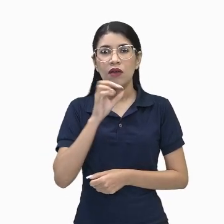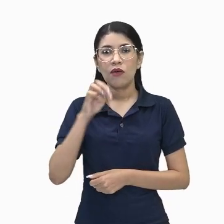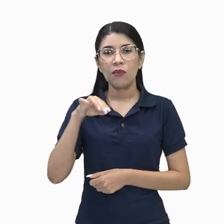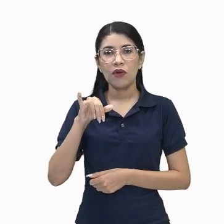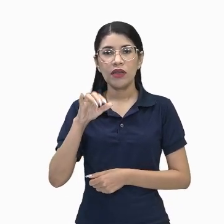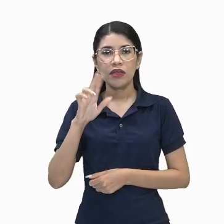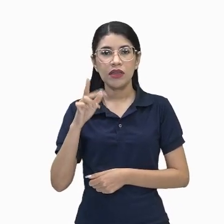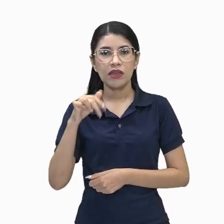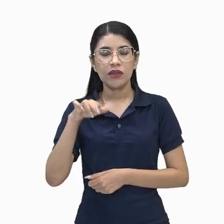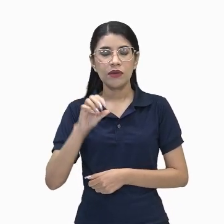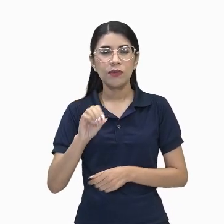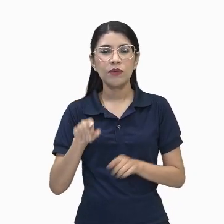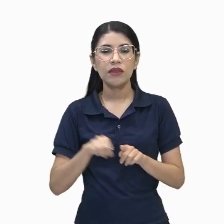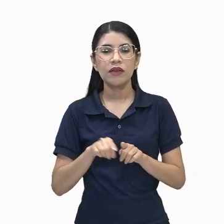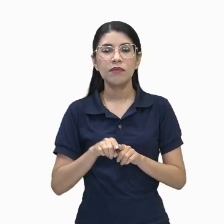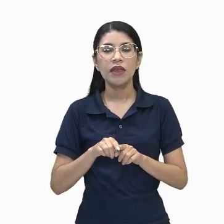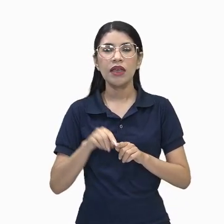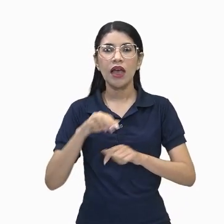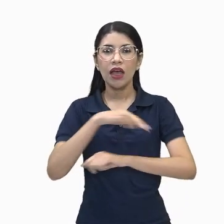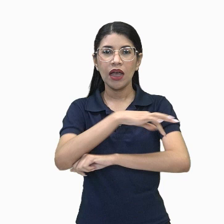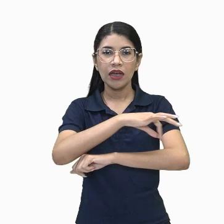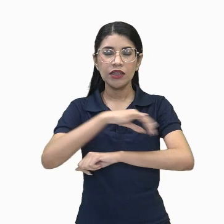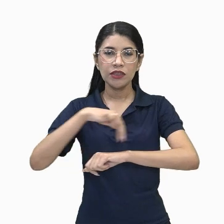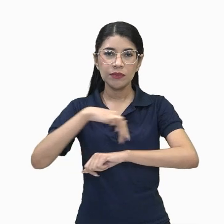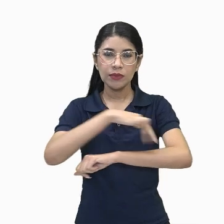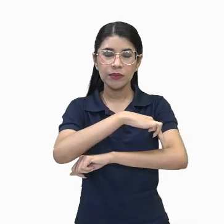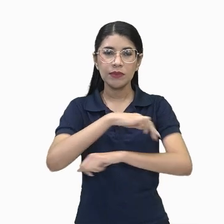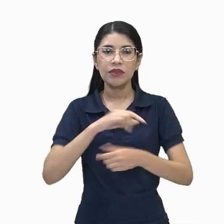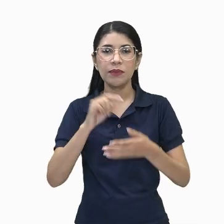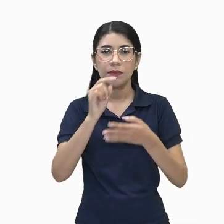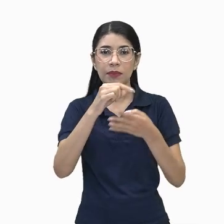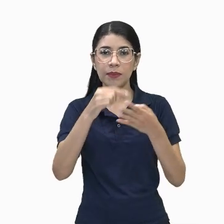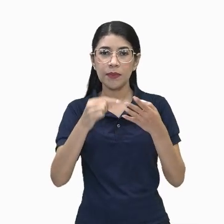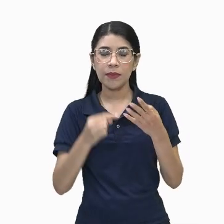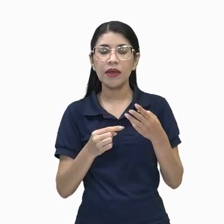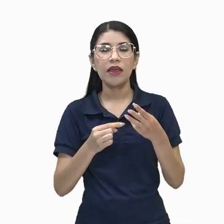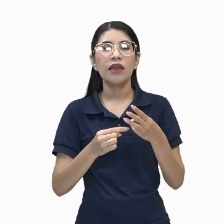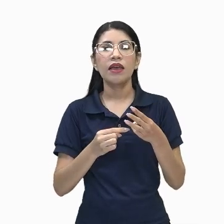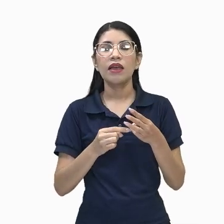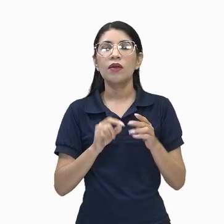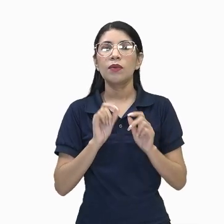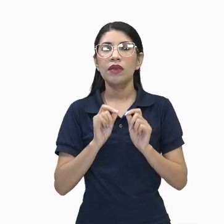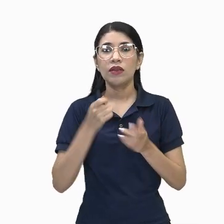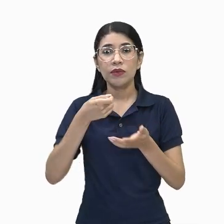fornos, celeiros e pontes. Então essas eram uma das obrigações,